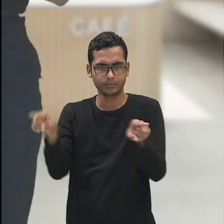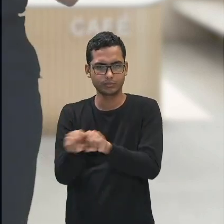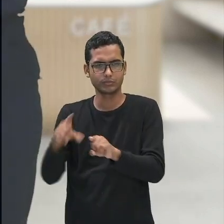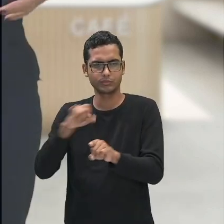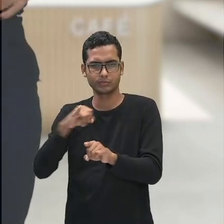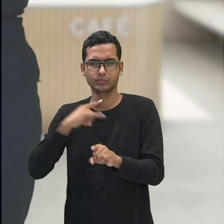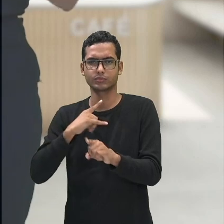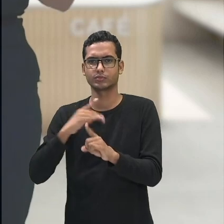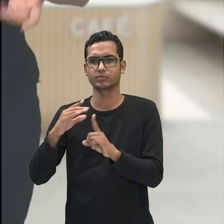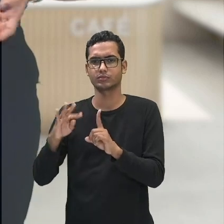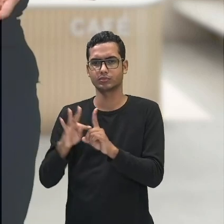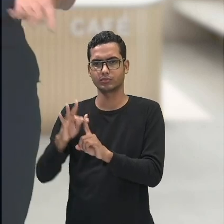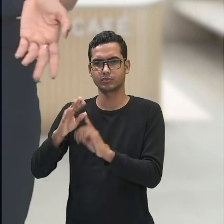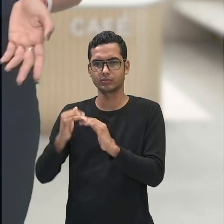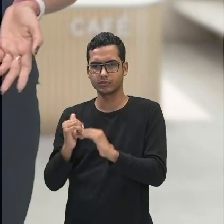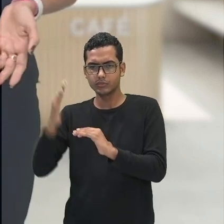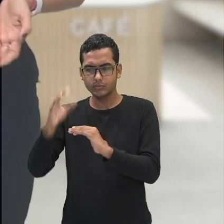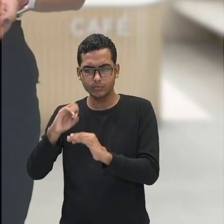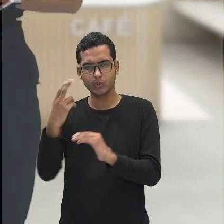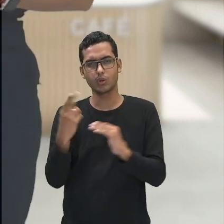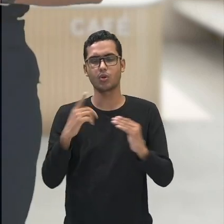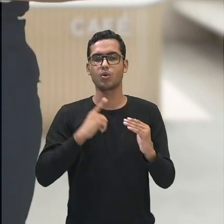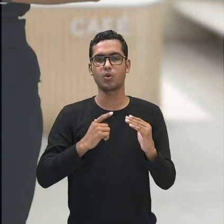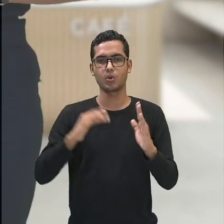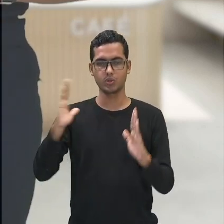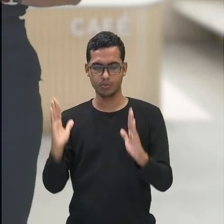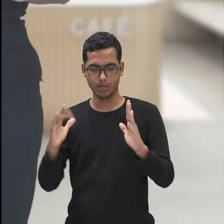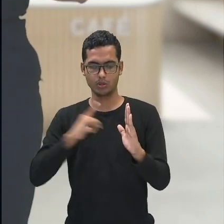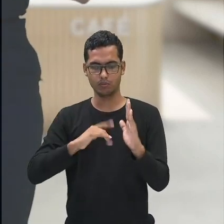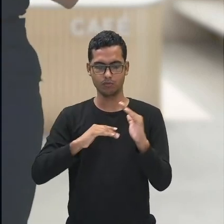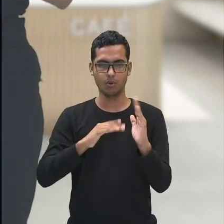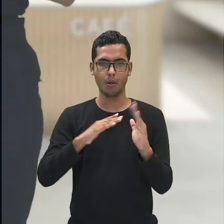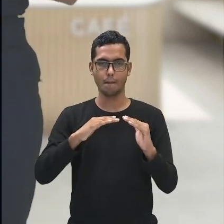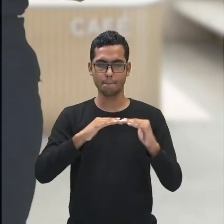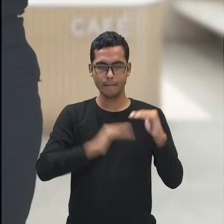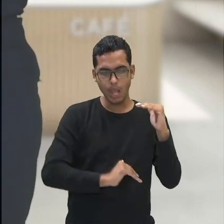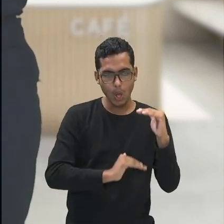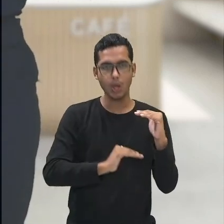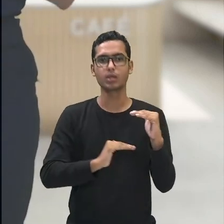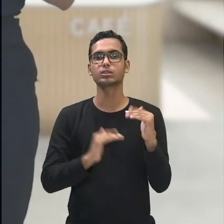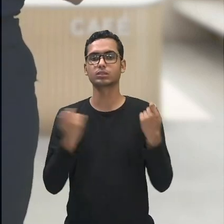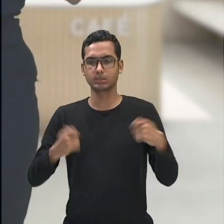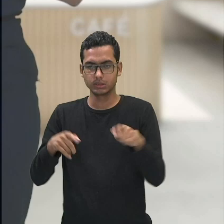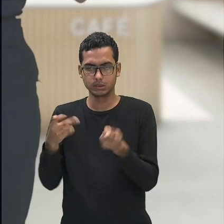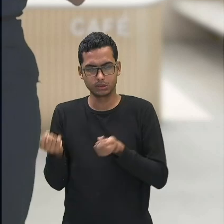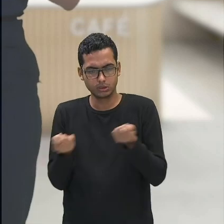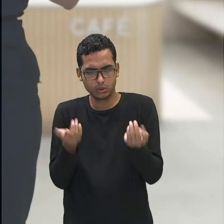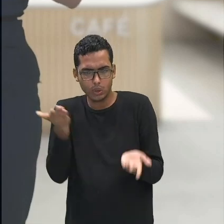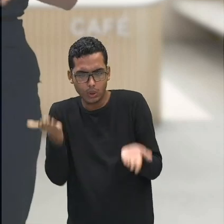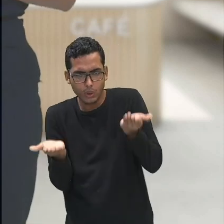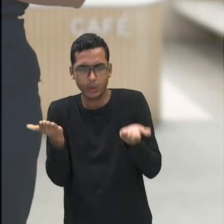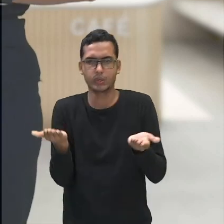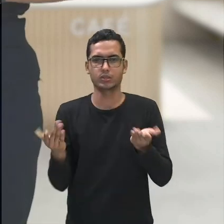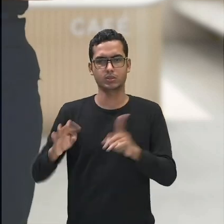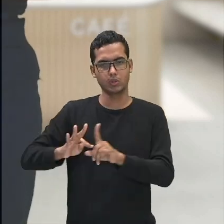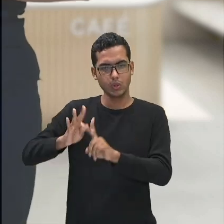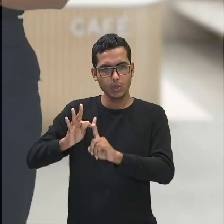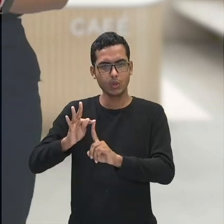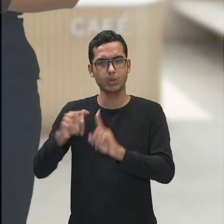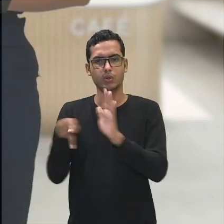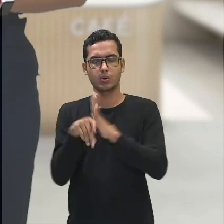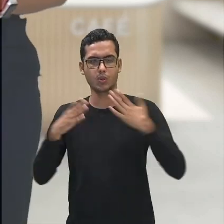ideal, ela traz reações negativas para aquele organismo, né? Então é necessário que ele mantenha ali aquela temperatura